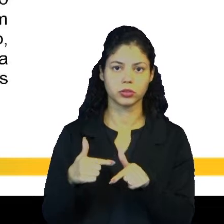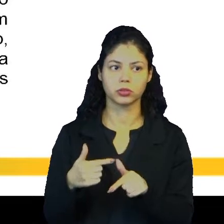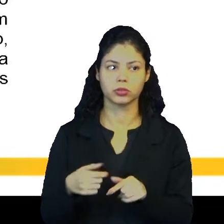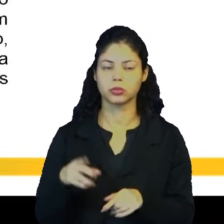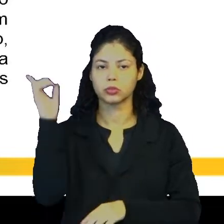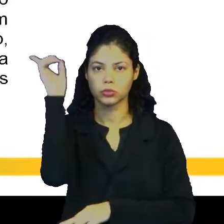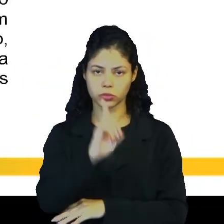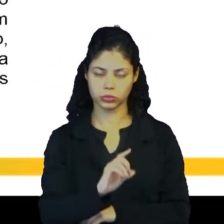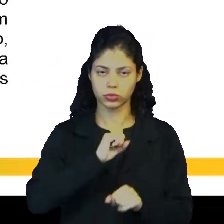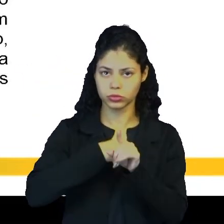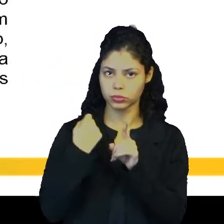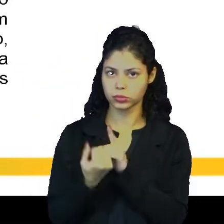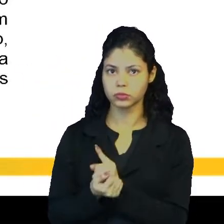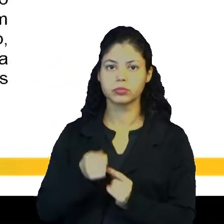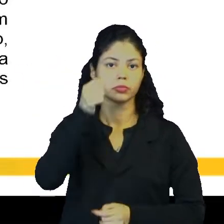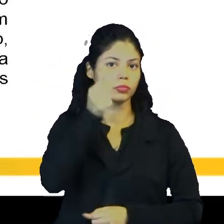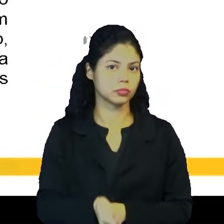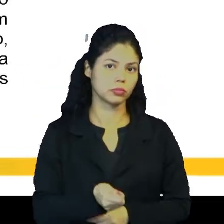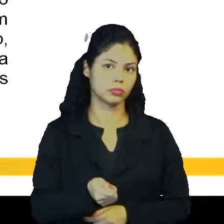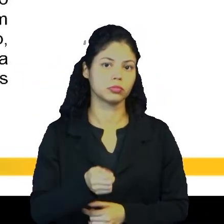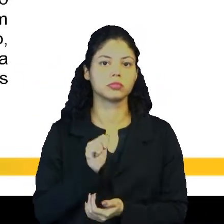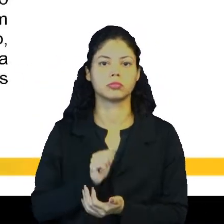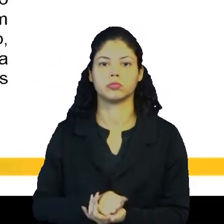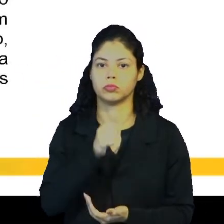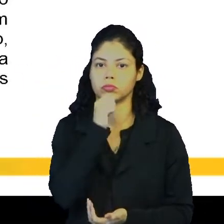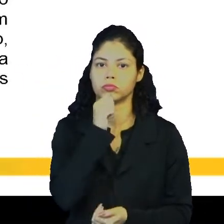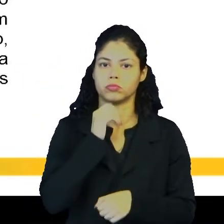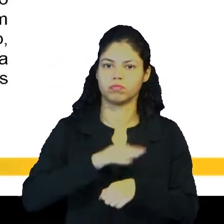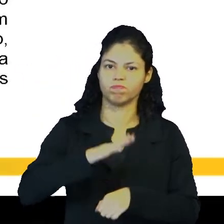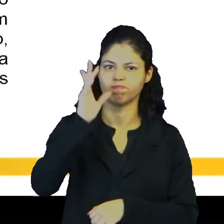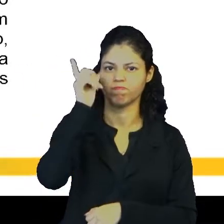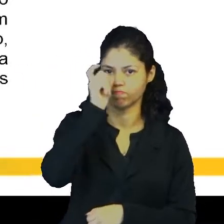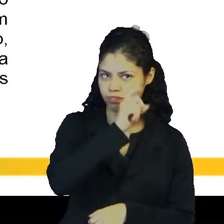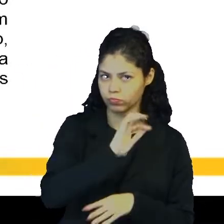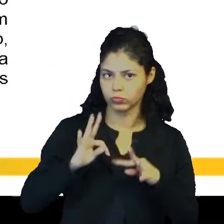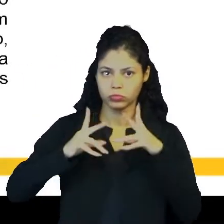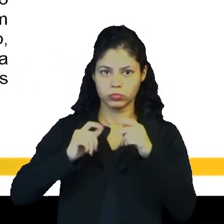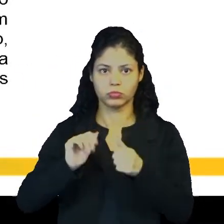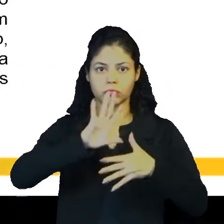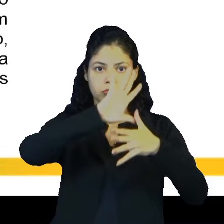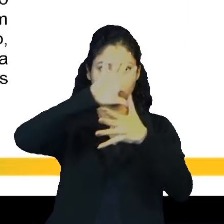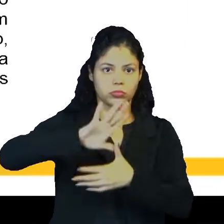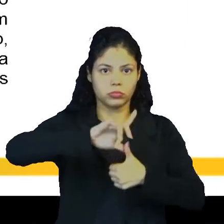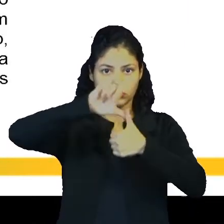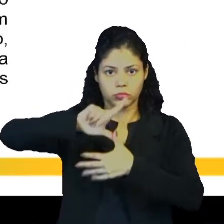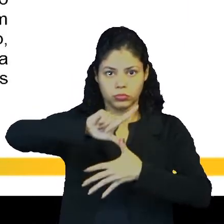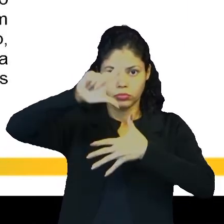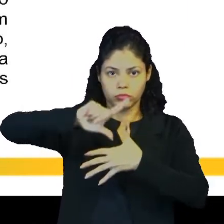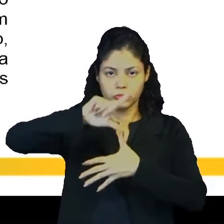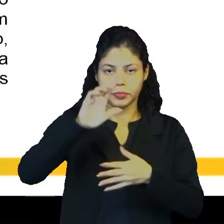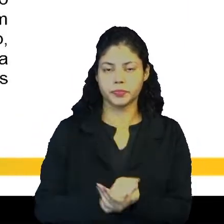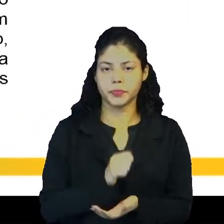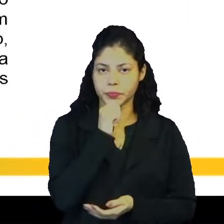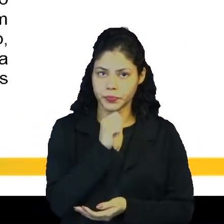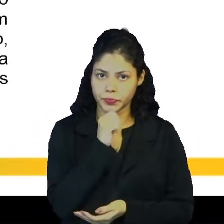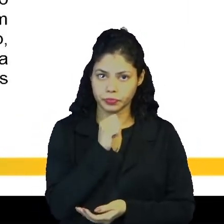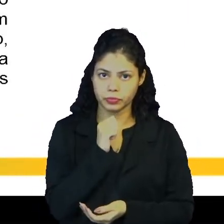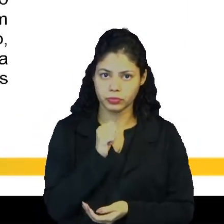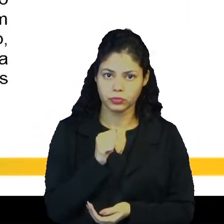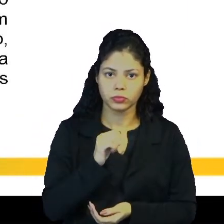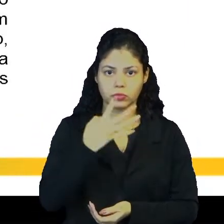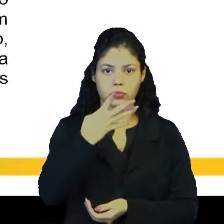direitos sociais. A ditadura chilena foi uma das mais agressivas de toda a América Latina e foi responsável por cerca